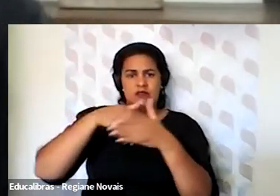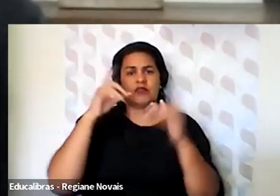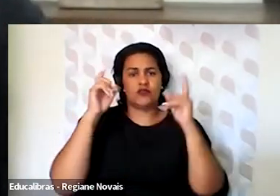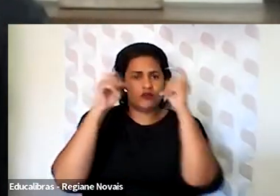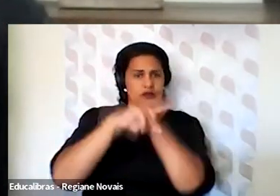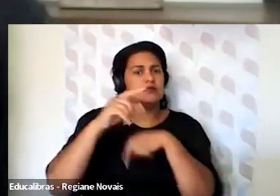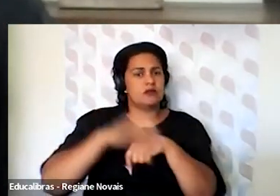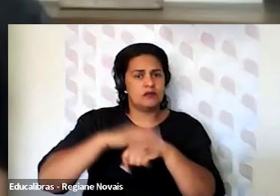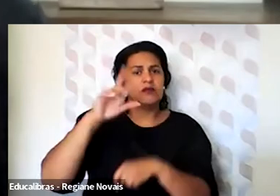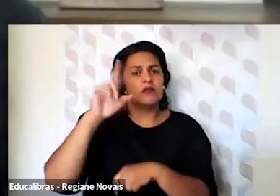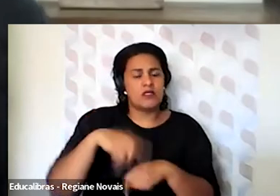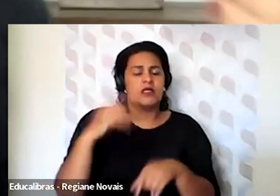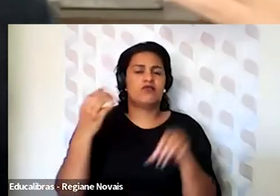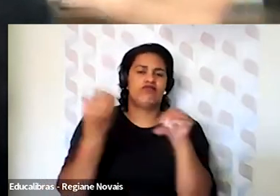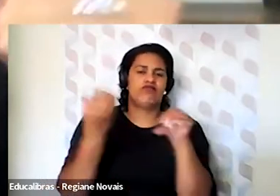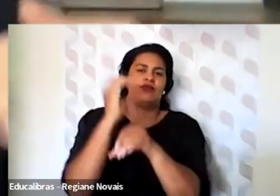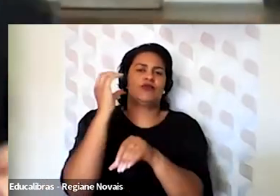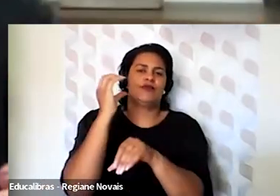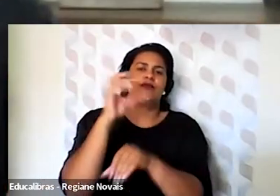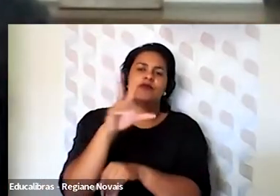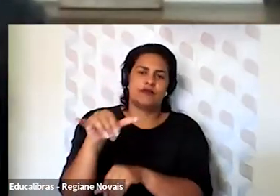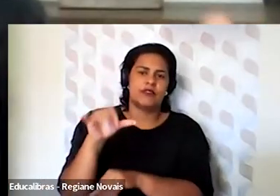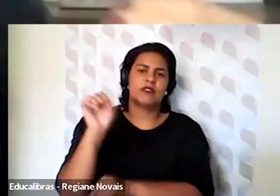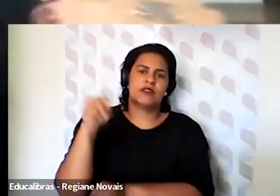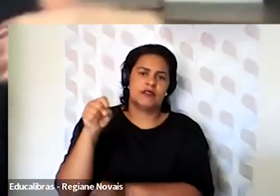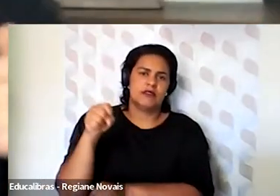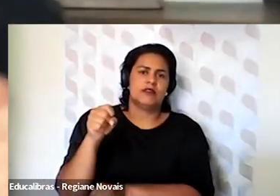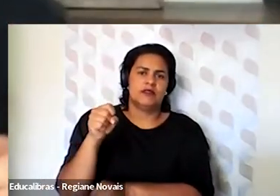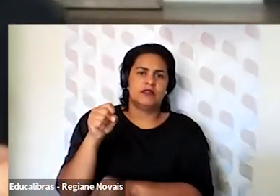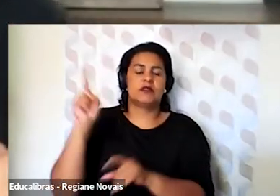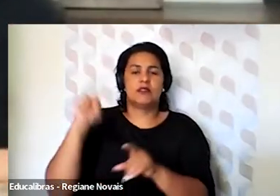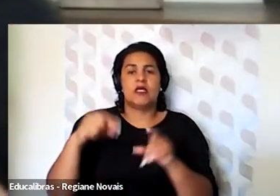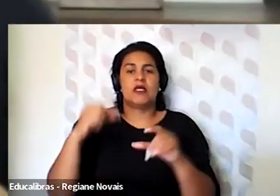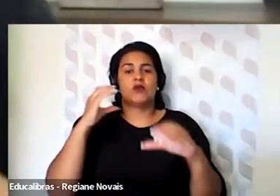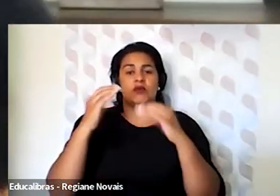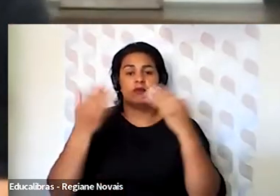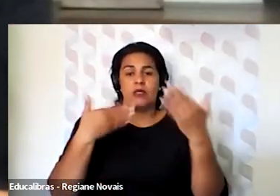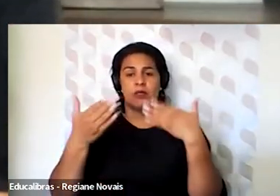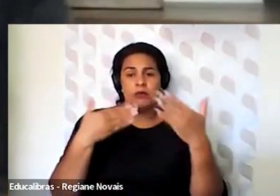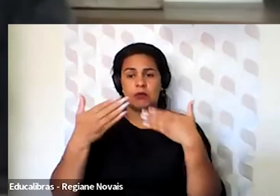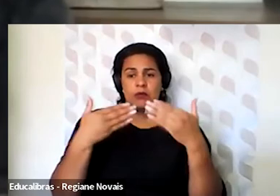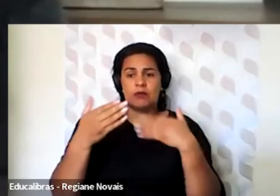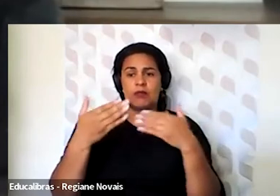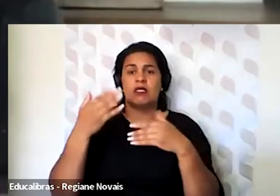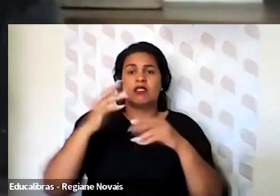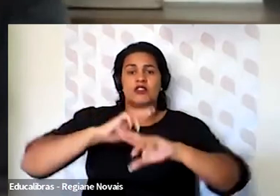o diálogo. É o diálogo das diferenças para convergir para um